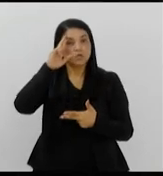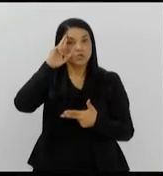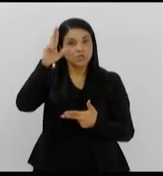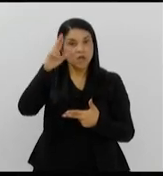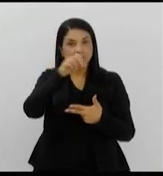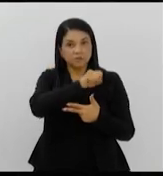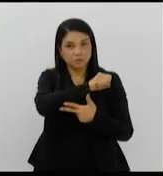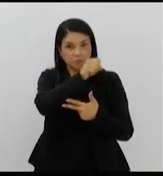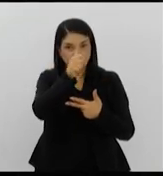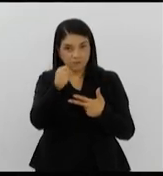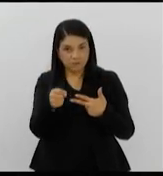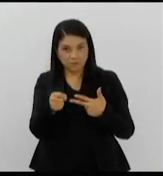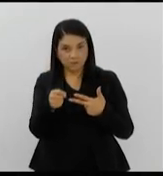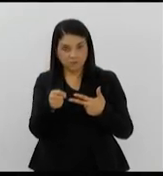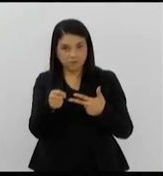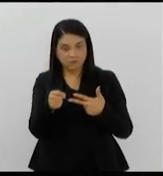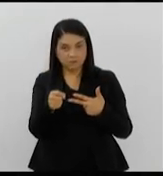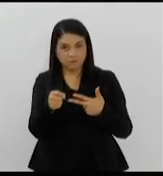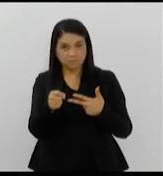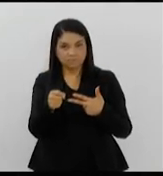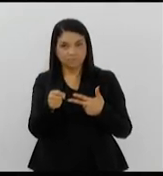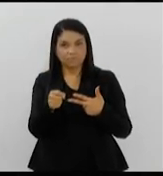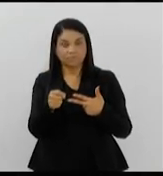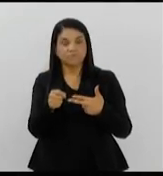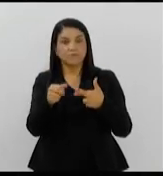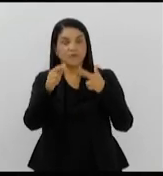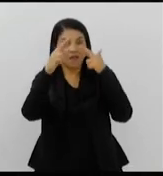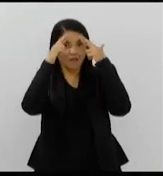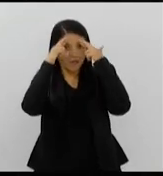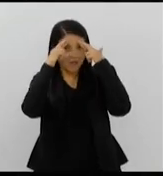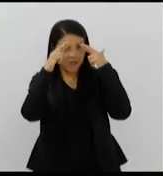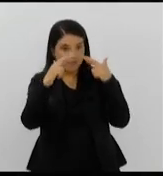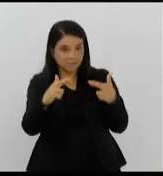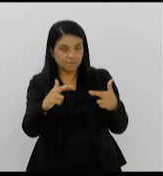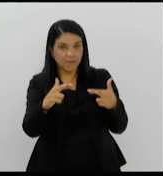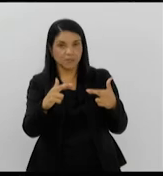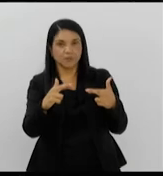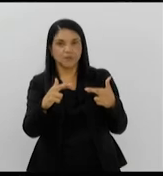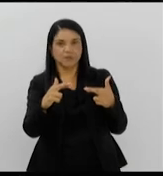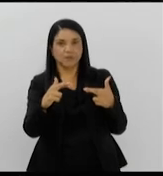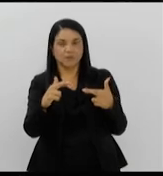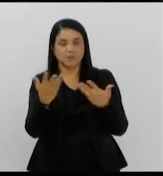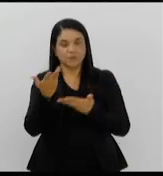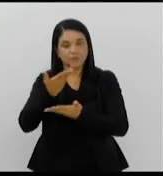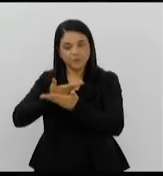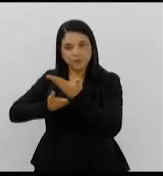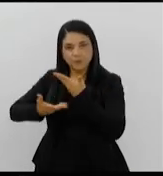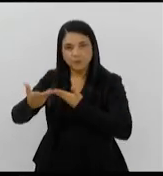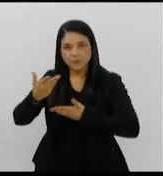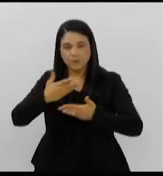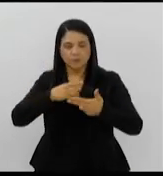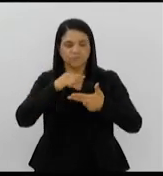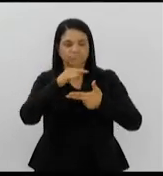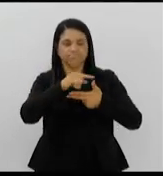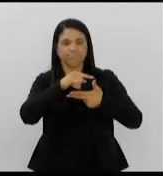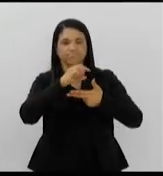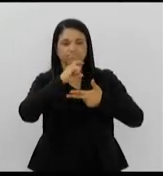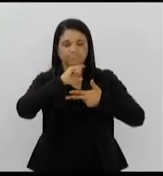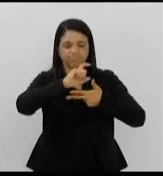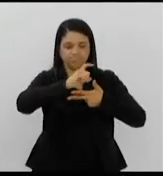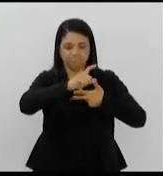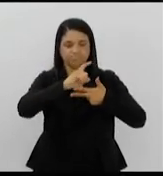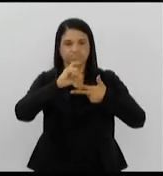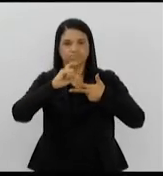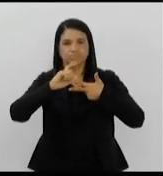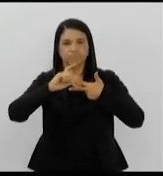de consequência, devem respeito um ao outro mutuamente, porque